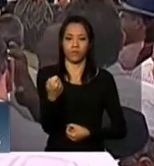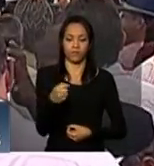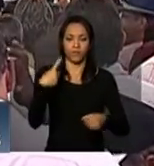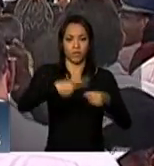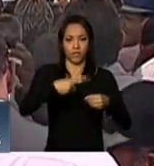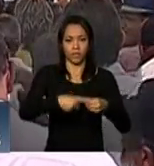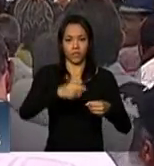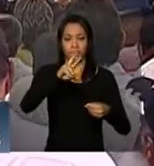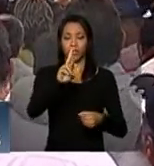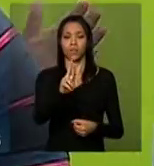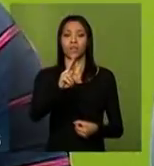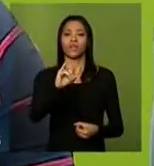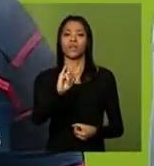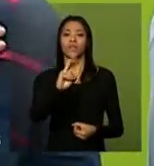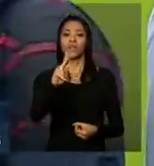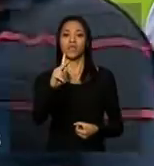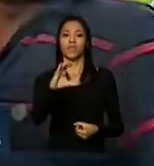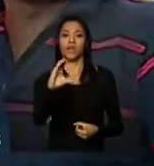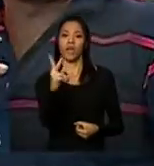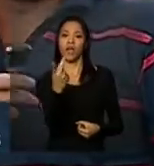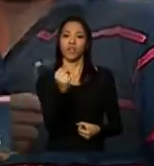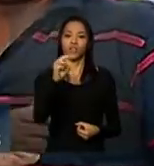Chique MA